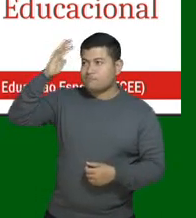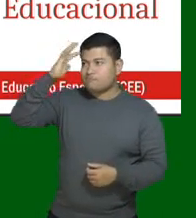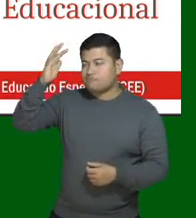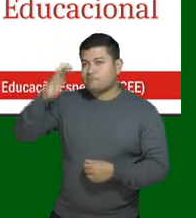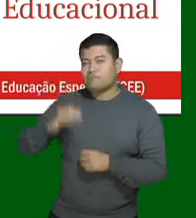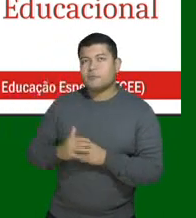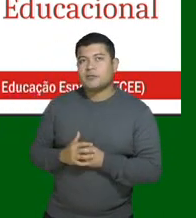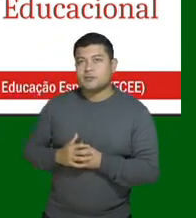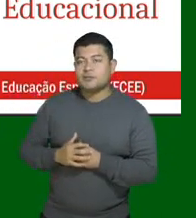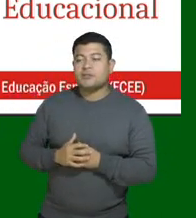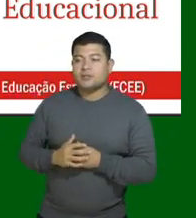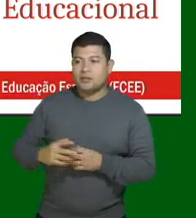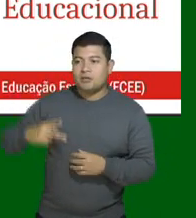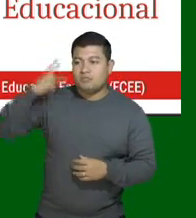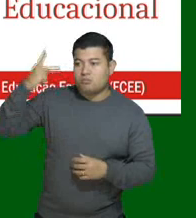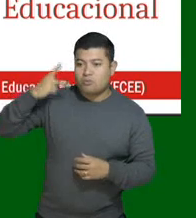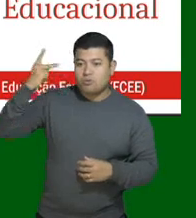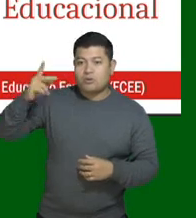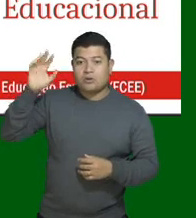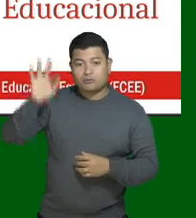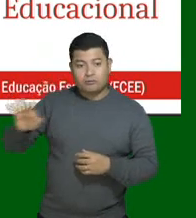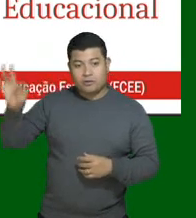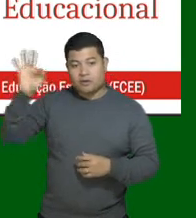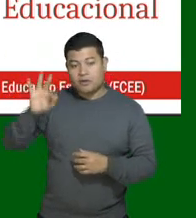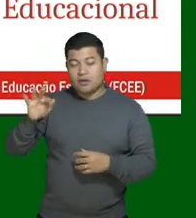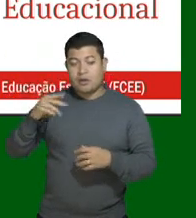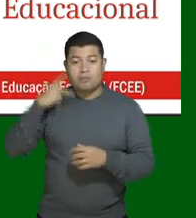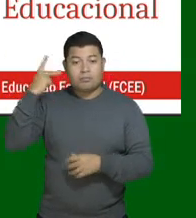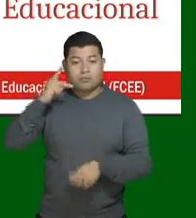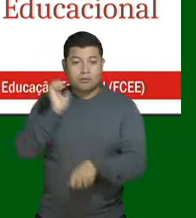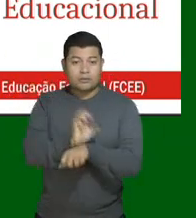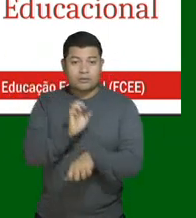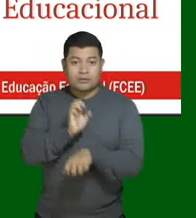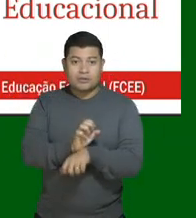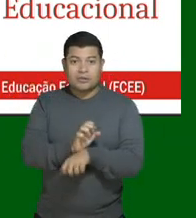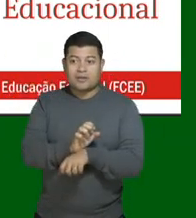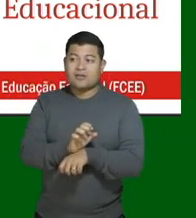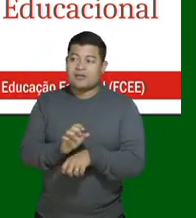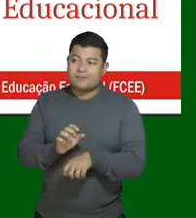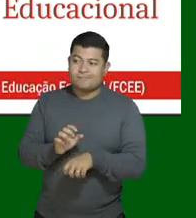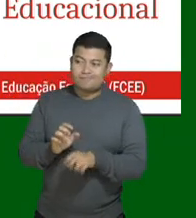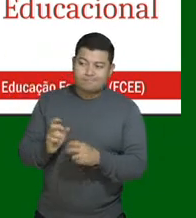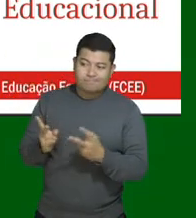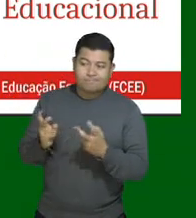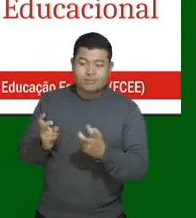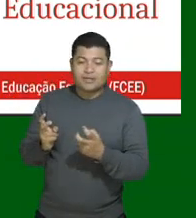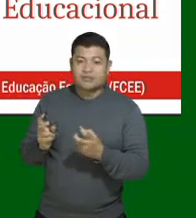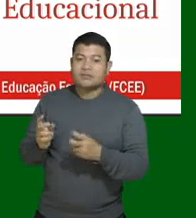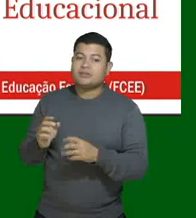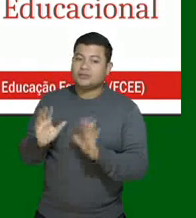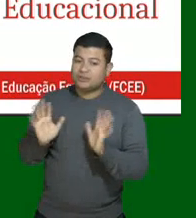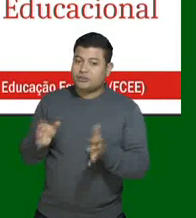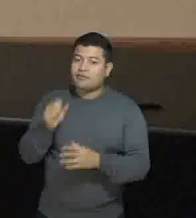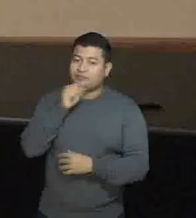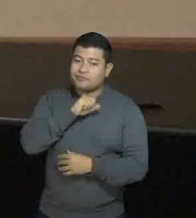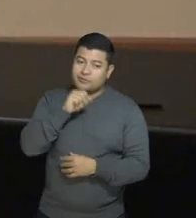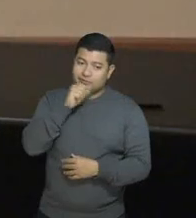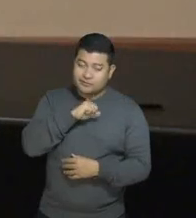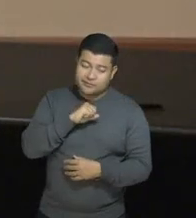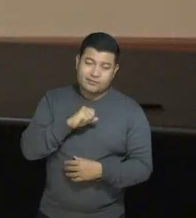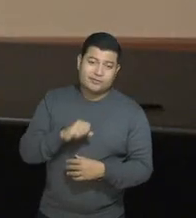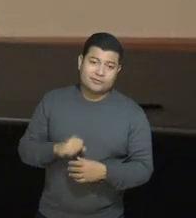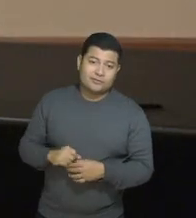política, tanto a nacional quanto a do Estado, estão bastante antigas. Né? Olha quantos anos aí já se passaram